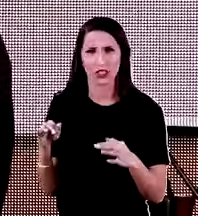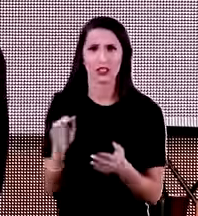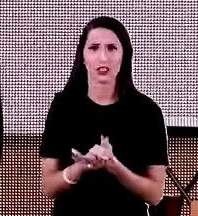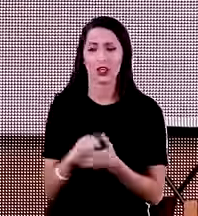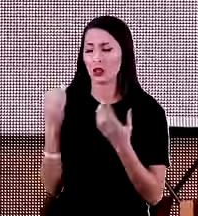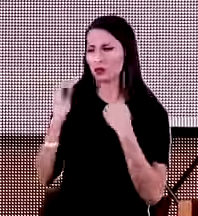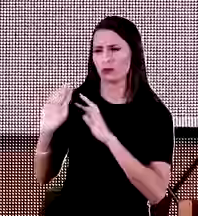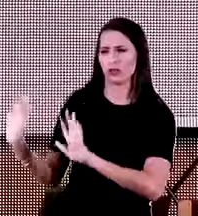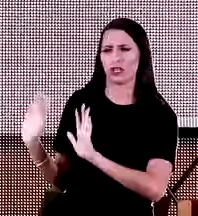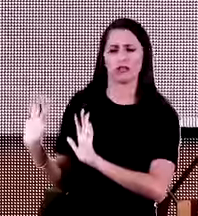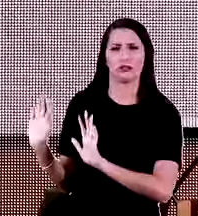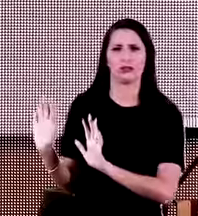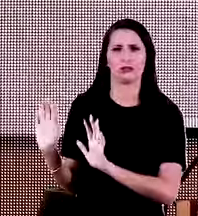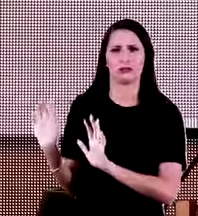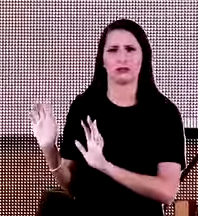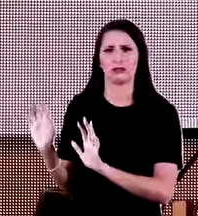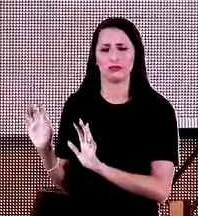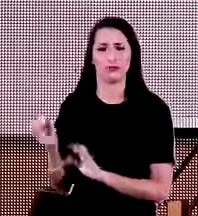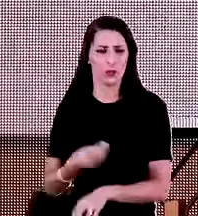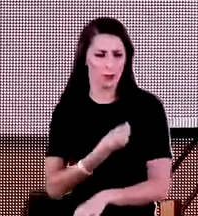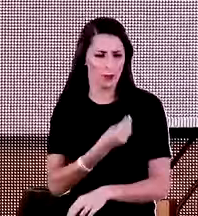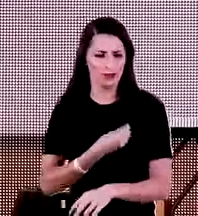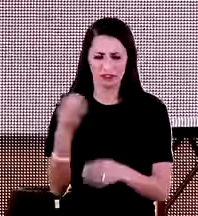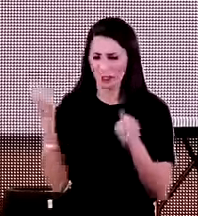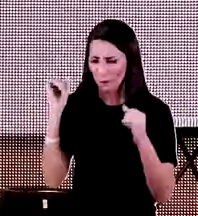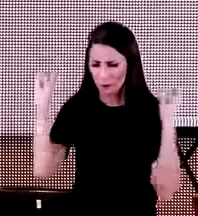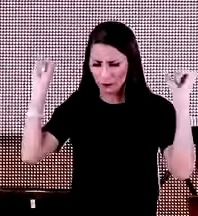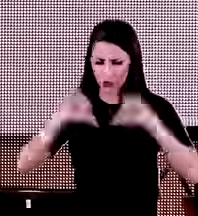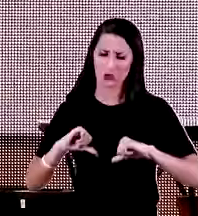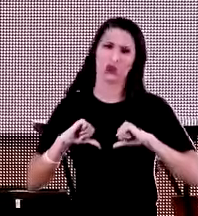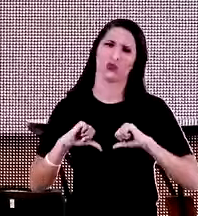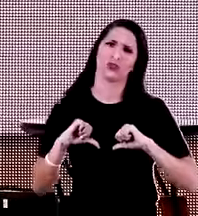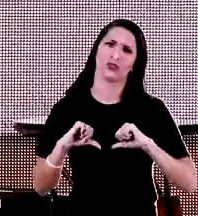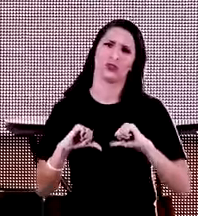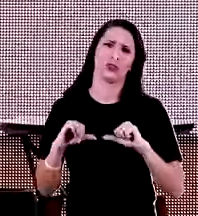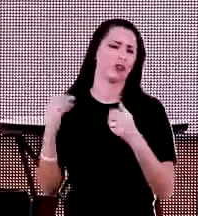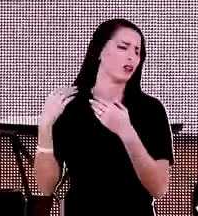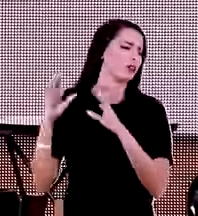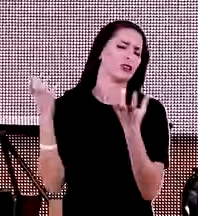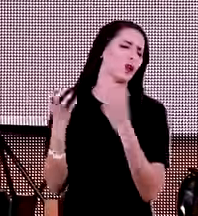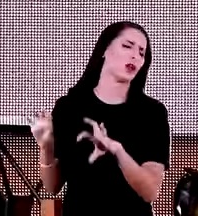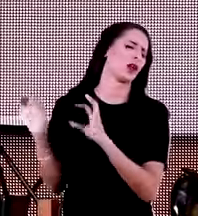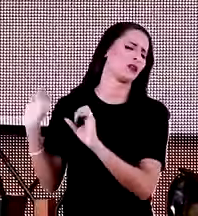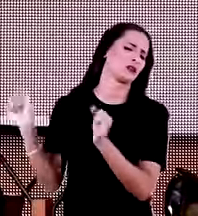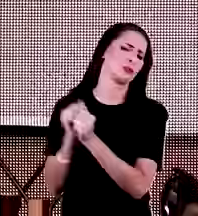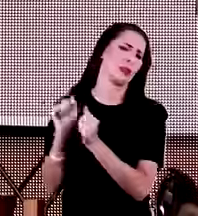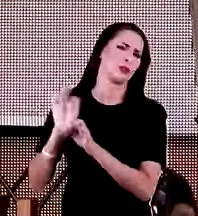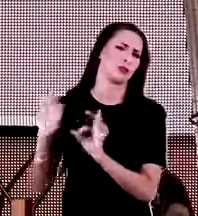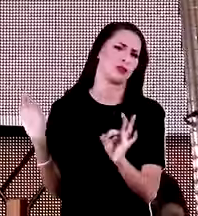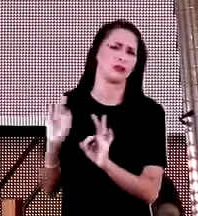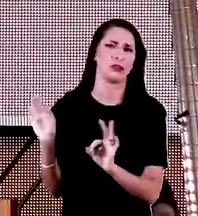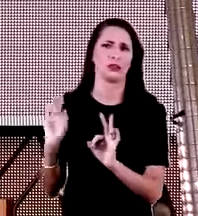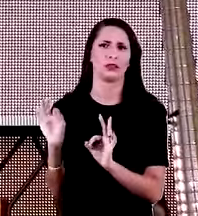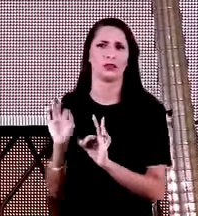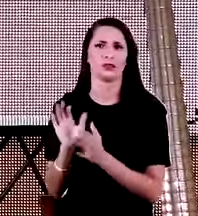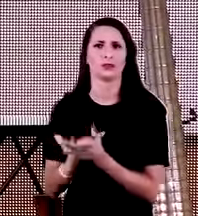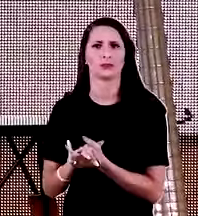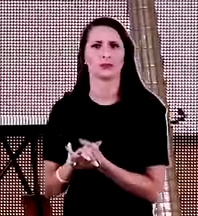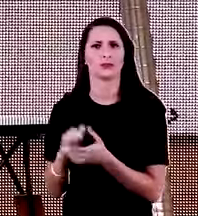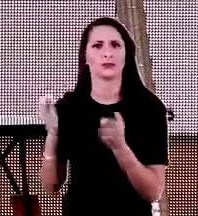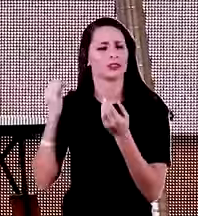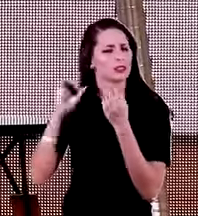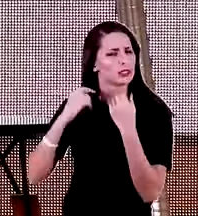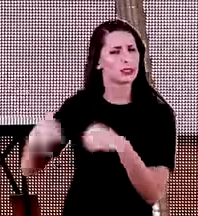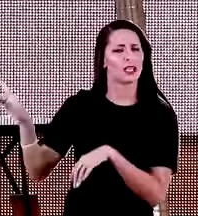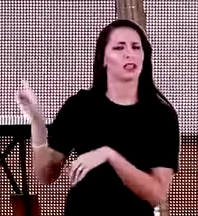desgraça. Não é? Venha não, que eu não vou fazer uma dupla sertaneja com você. Depressão e chororó. Não é? Sai de